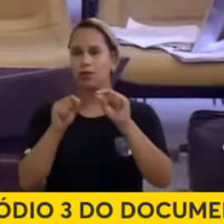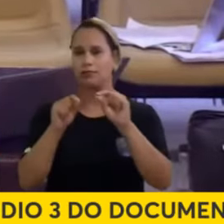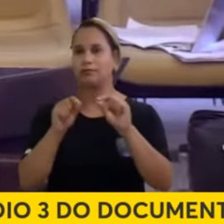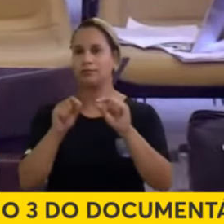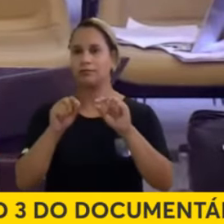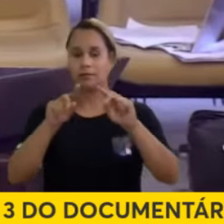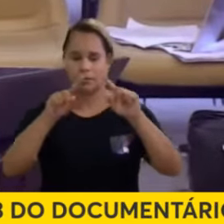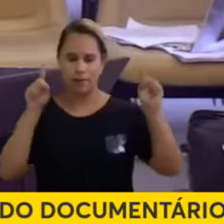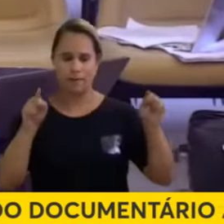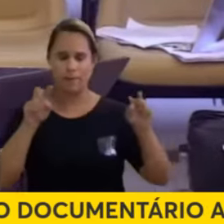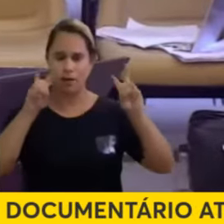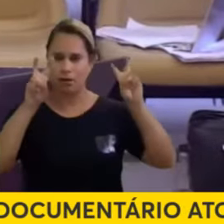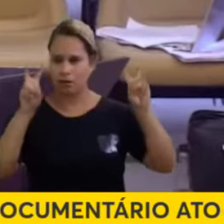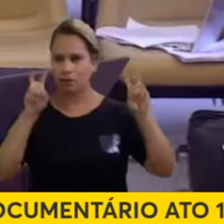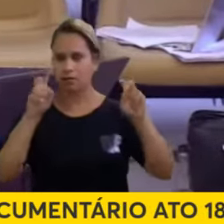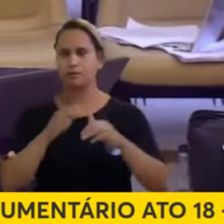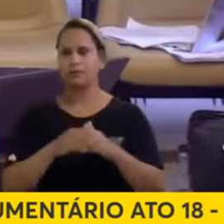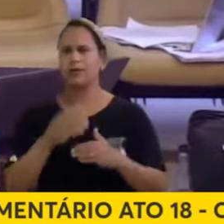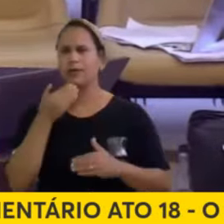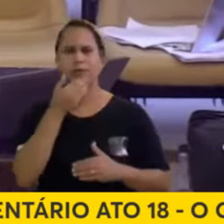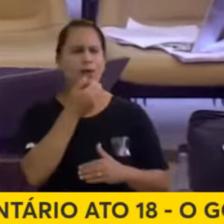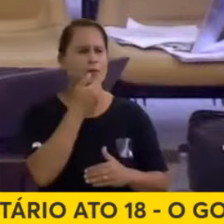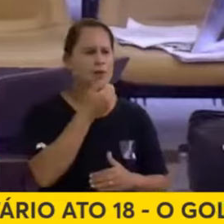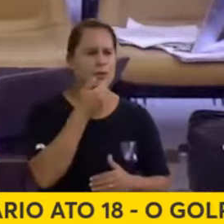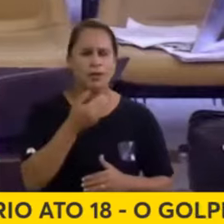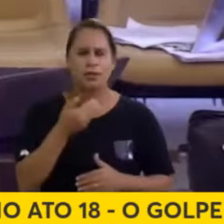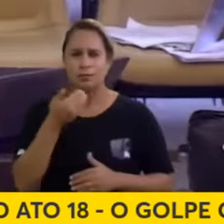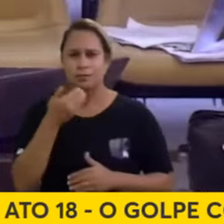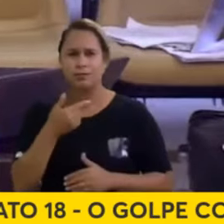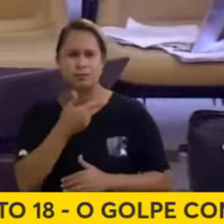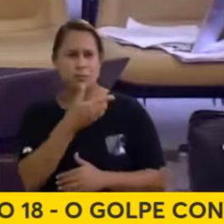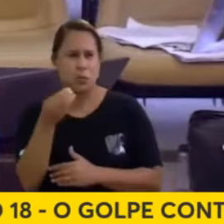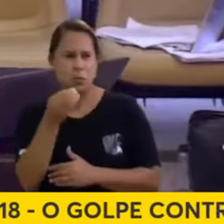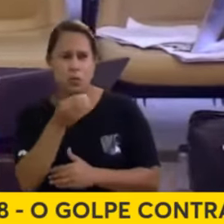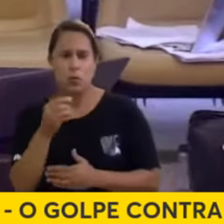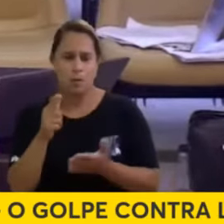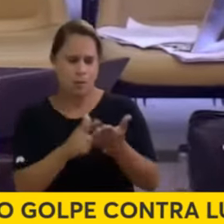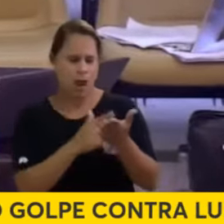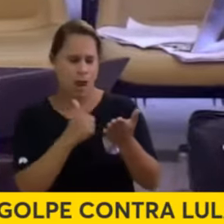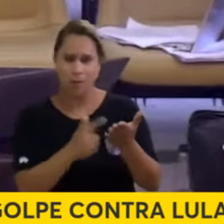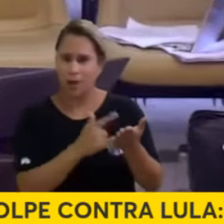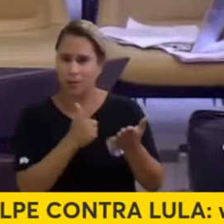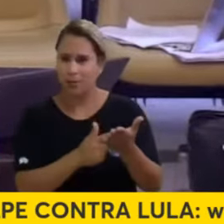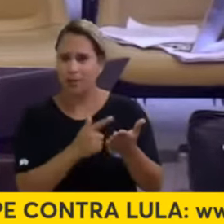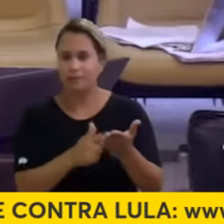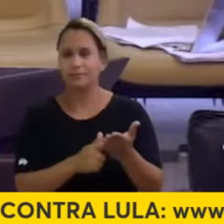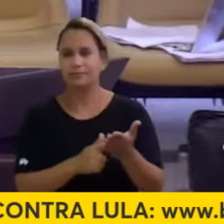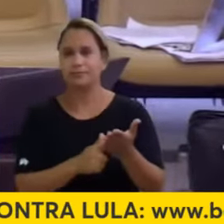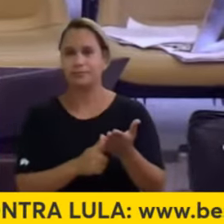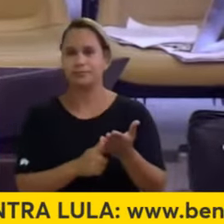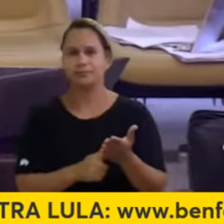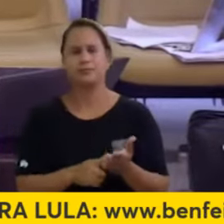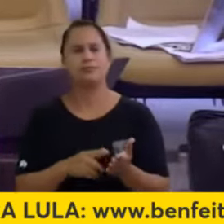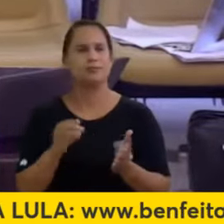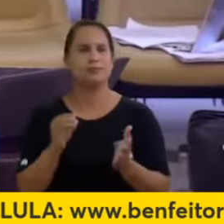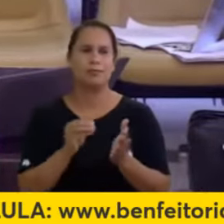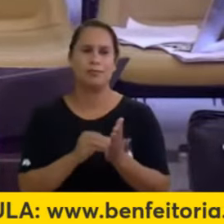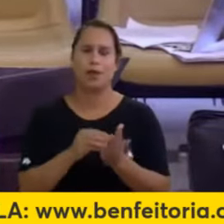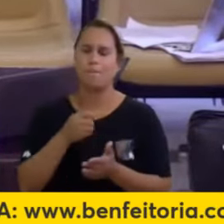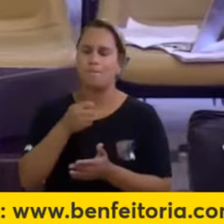aqui que as petições todas longas petições 200 páginas c e tantas páginas muitos adjetivos e pouco direito com todo